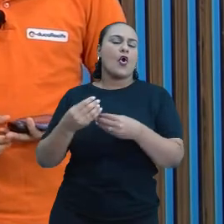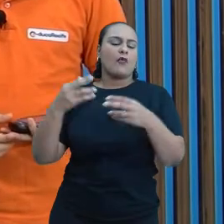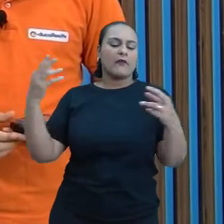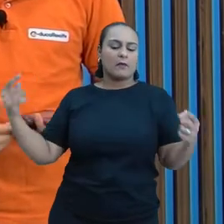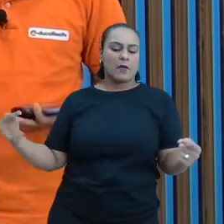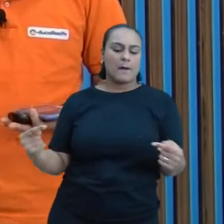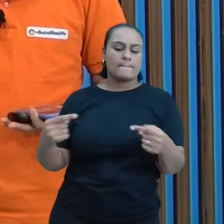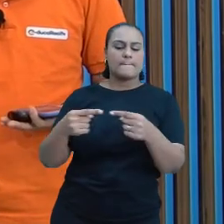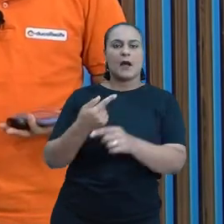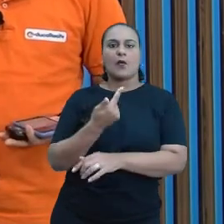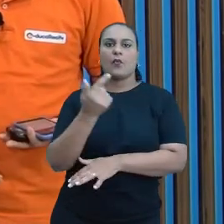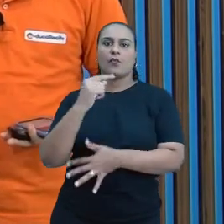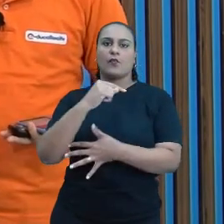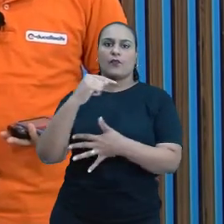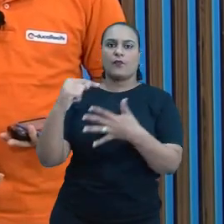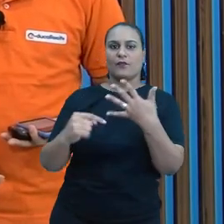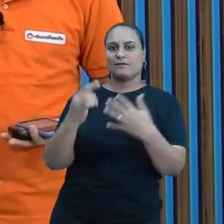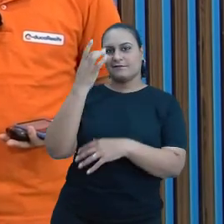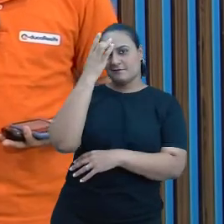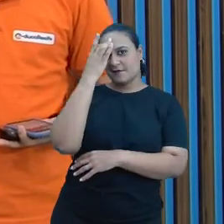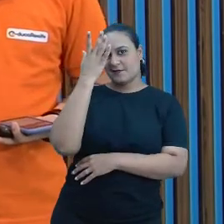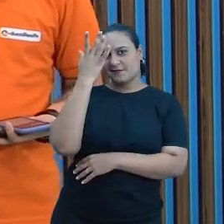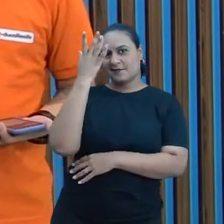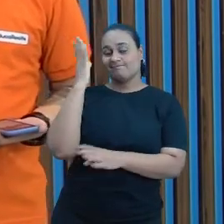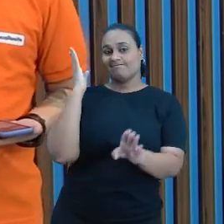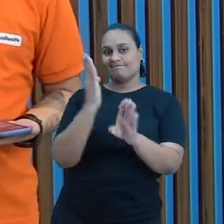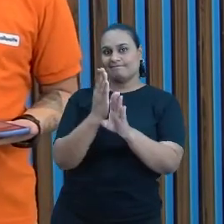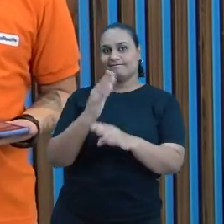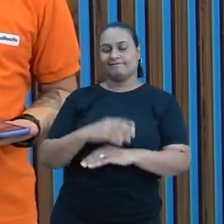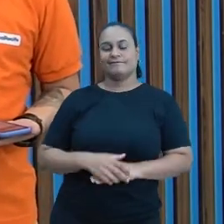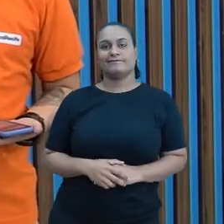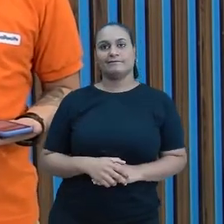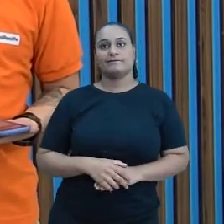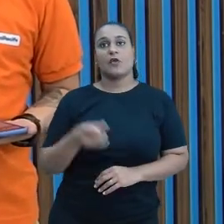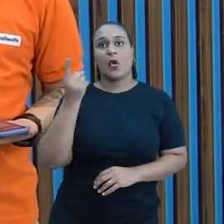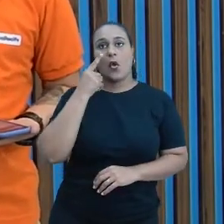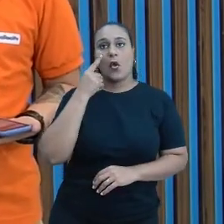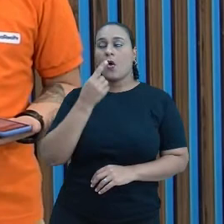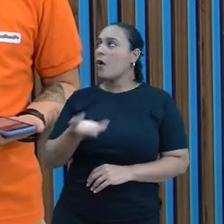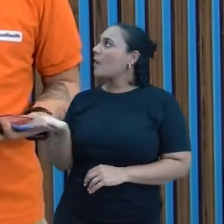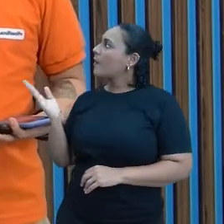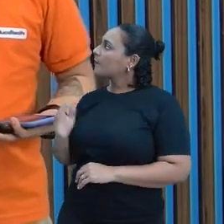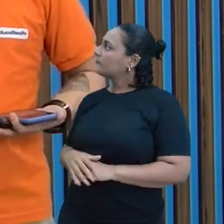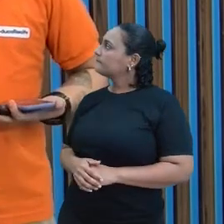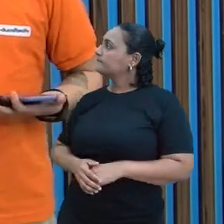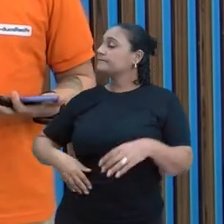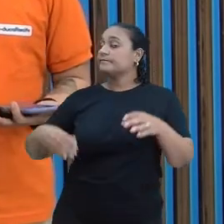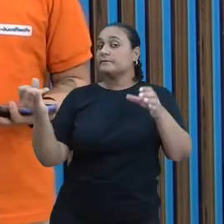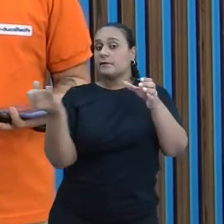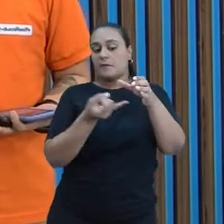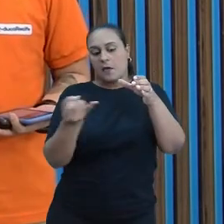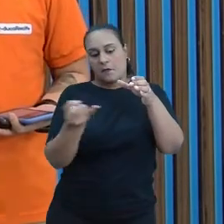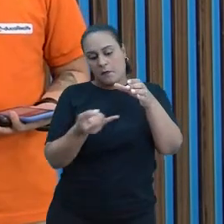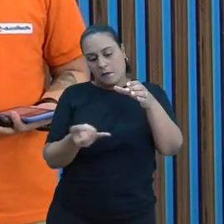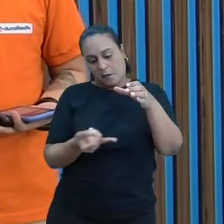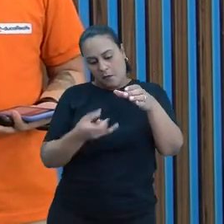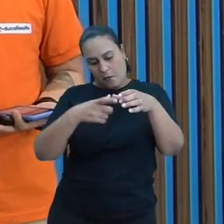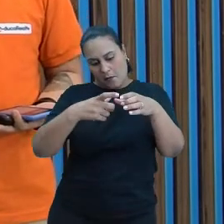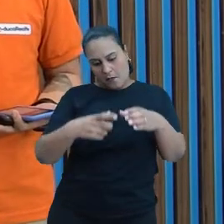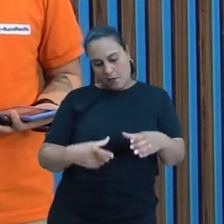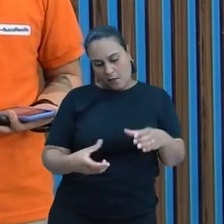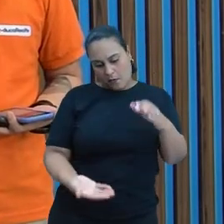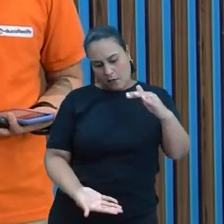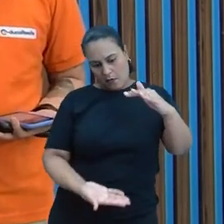outro elemento que é mais fácil da gente determinar. Então, observe que esse fatiamento aí, eu estou trazendo na aula simplesmente para a